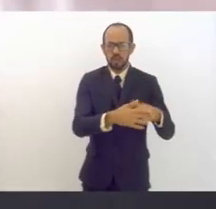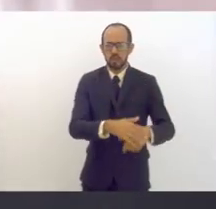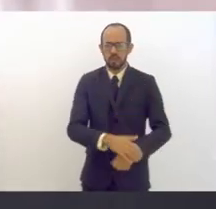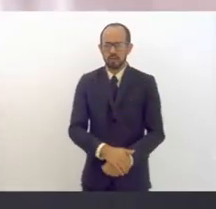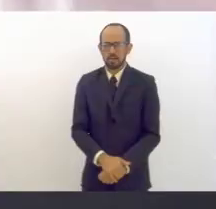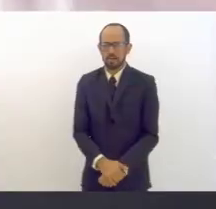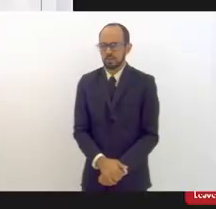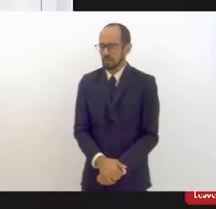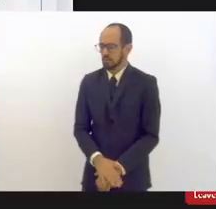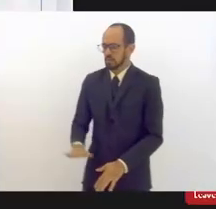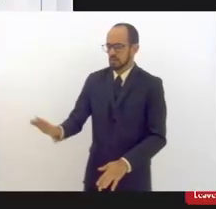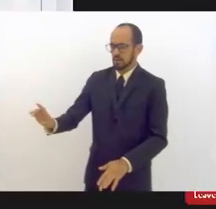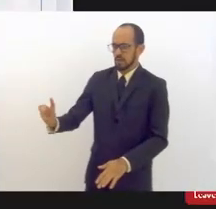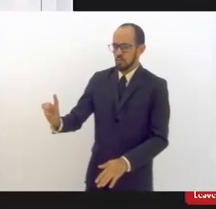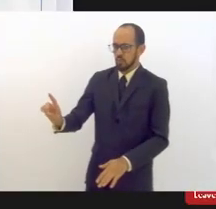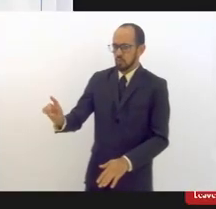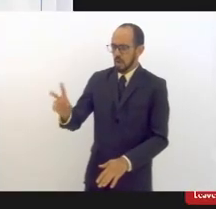então